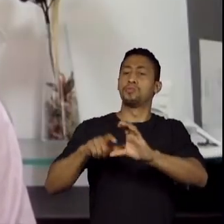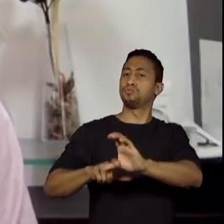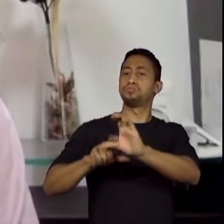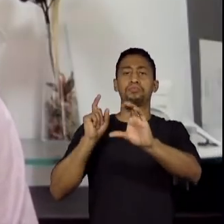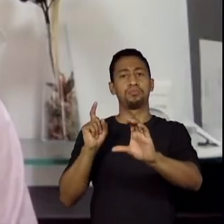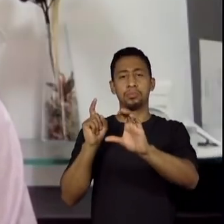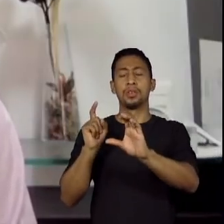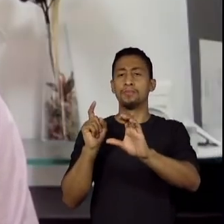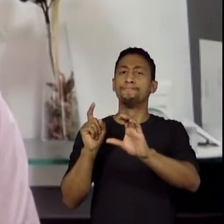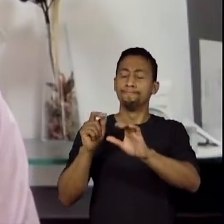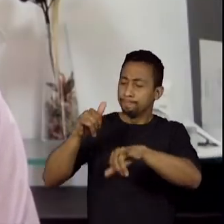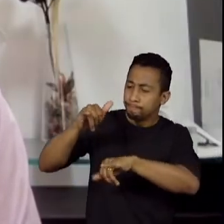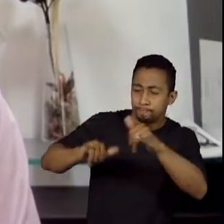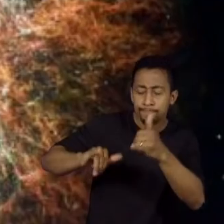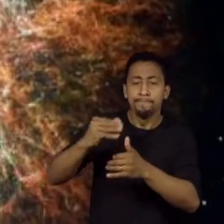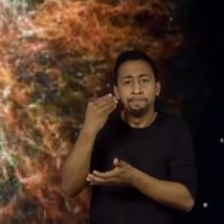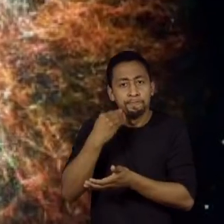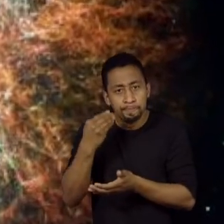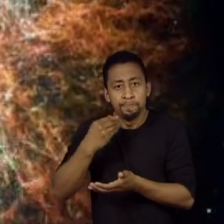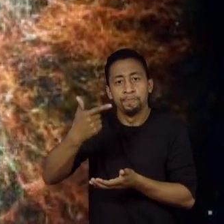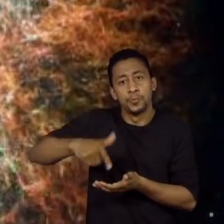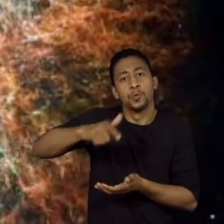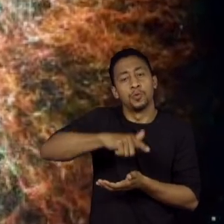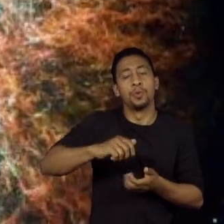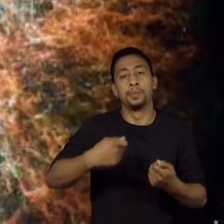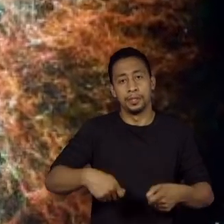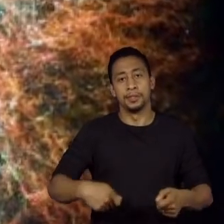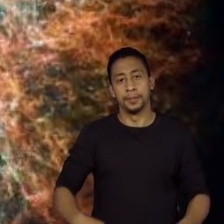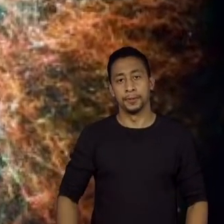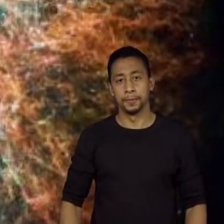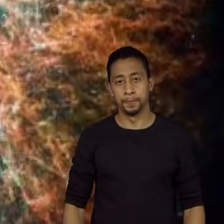por experimentos repetidos.